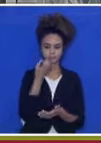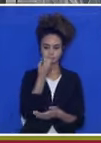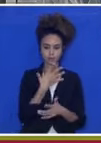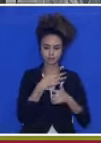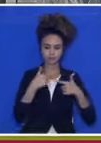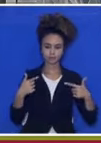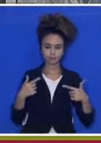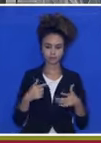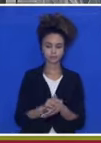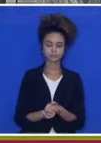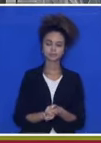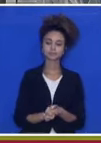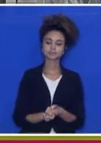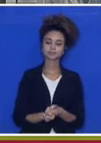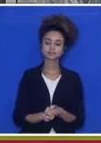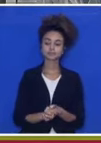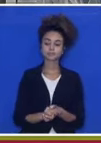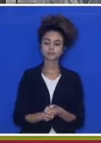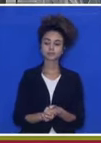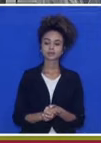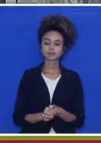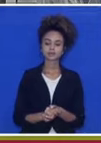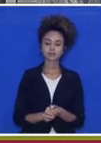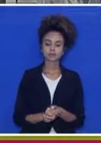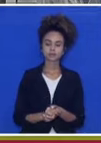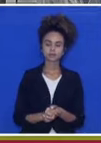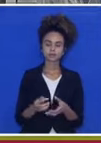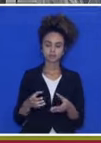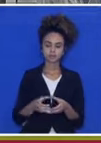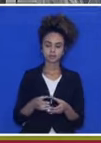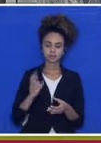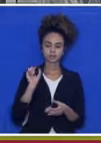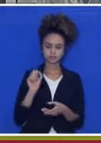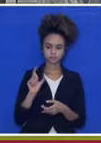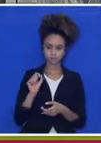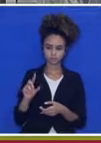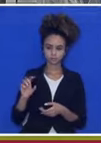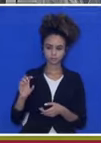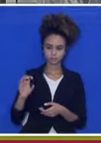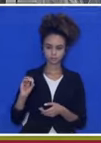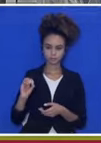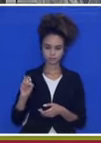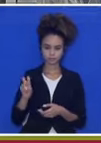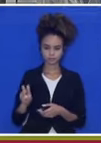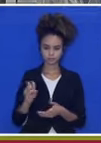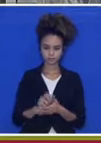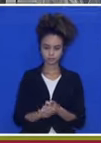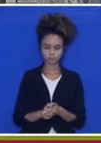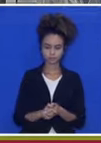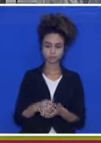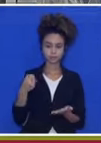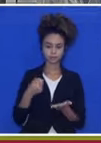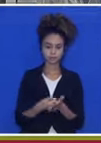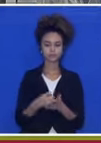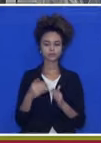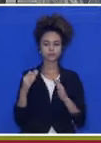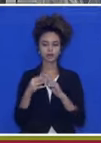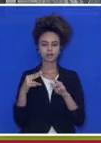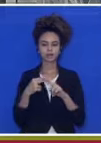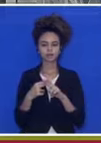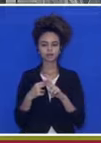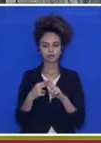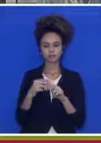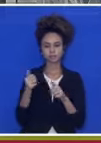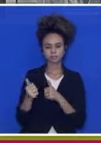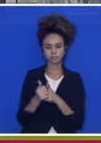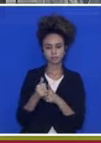Páscoa, o prêmio não acumula. Bola azul, número 05. Azul 05. Aposte numa lotérica perto de você ou pelos